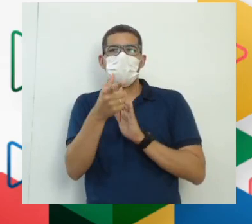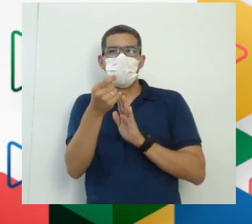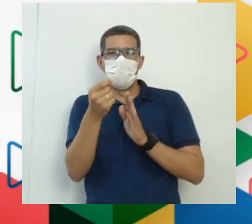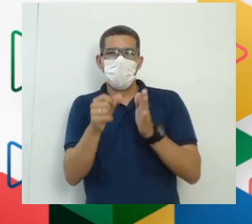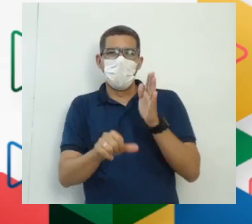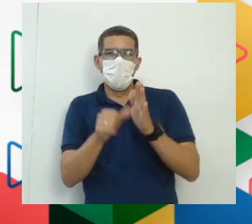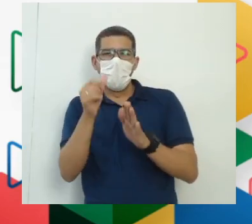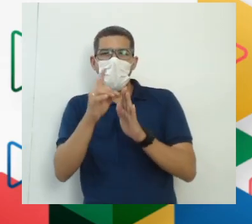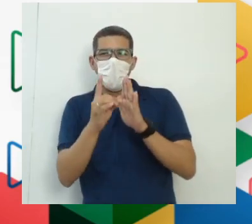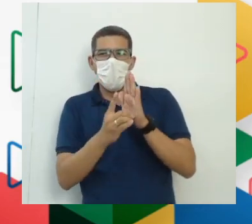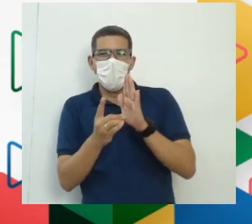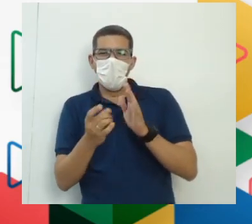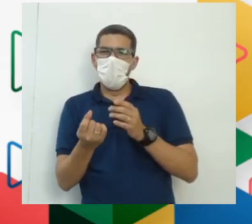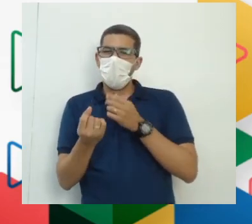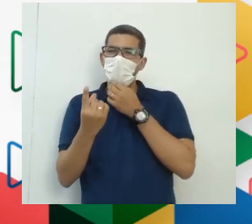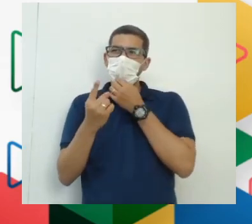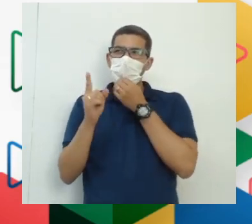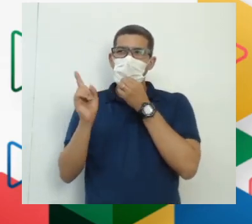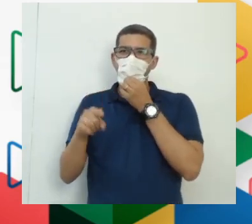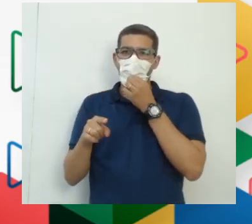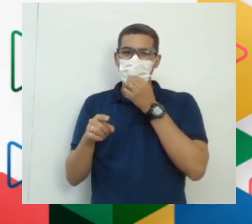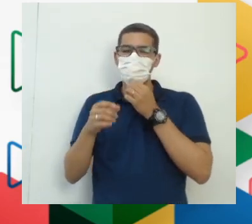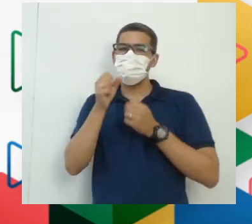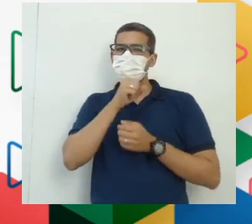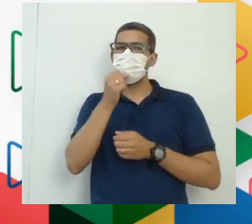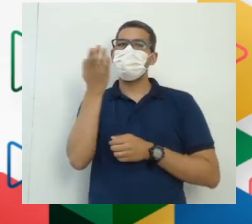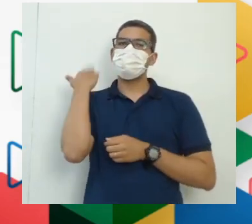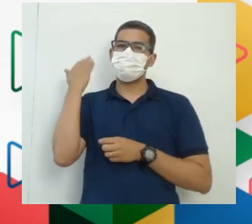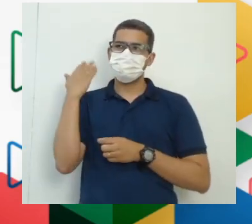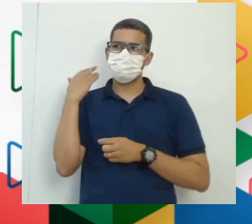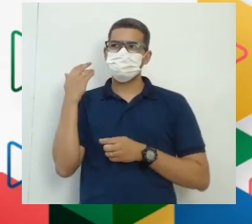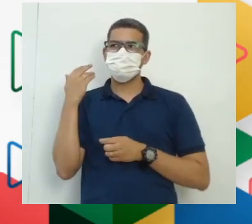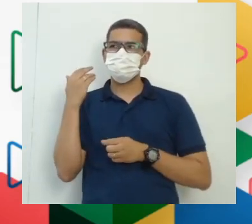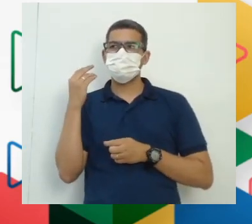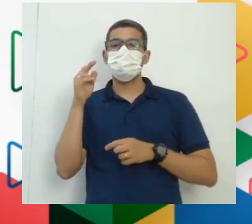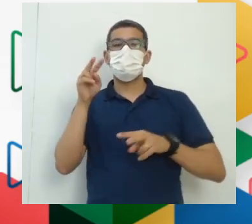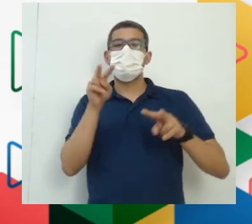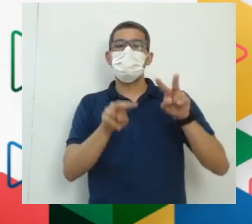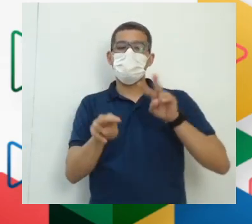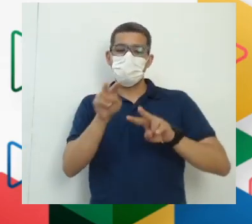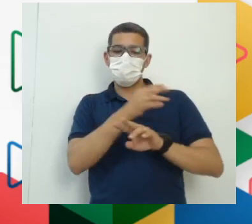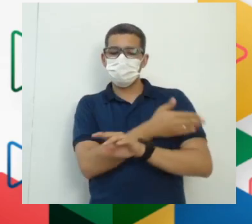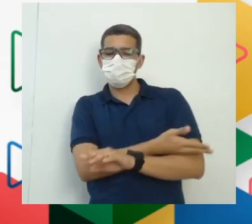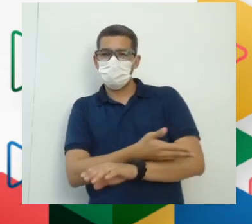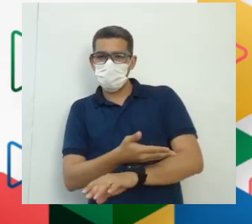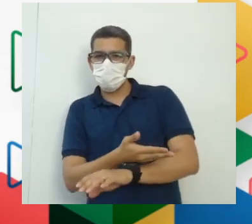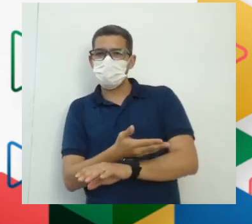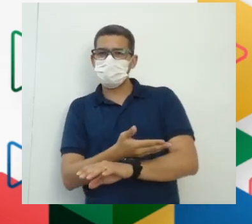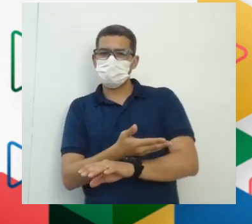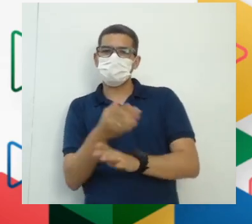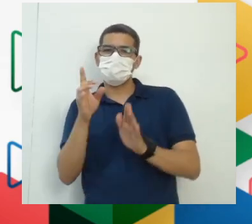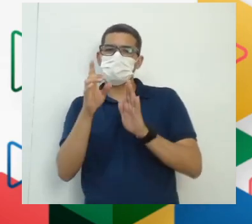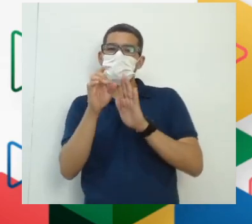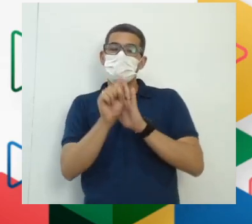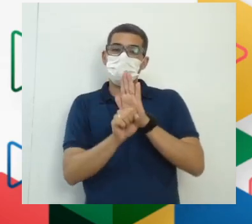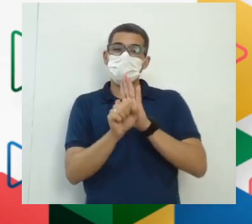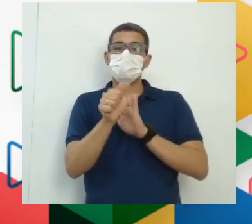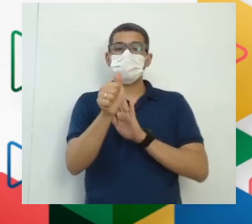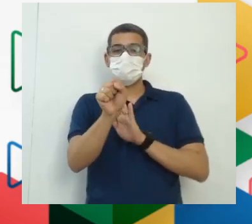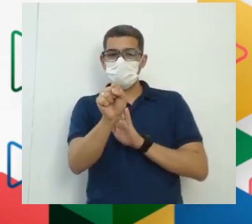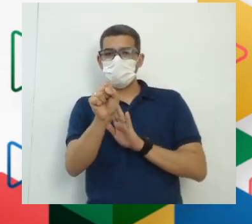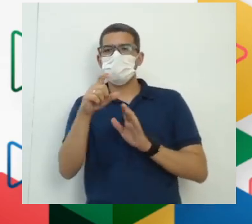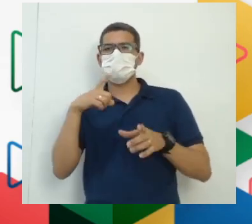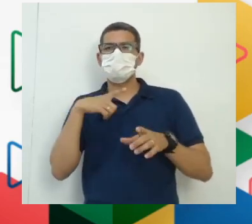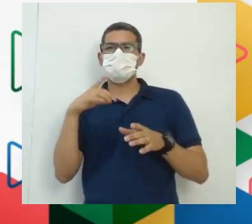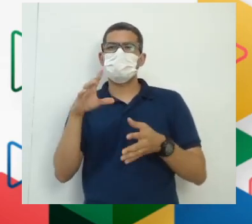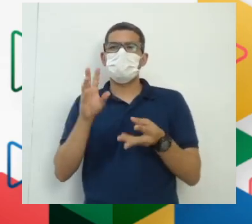as pessoas já dão aquela tipo, República Velha. Né? É a observação comum que desde o século XVIII houve uma definição, aí ele